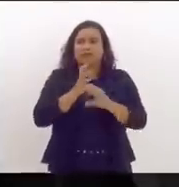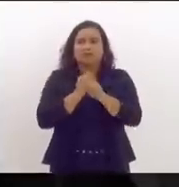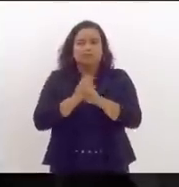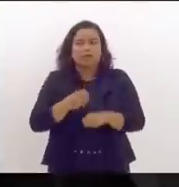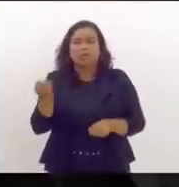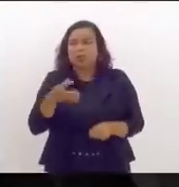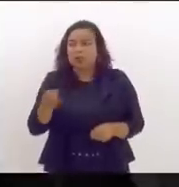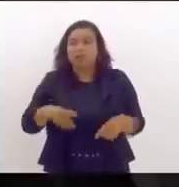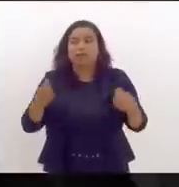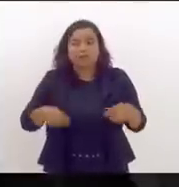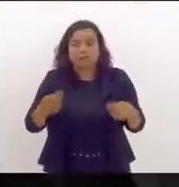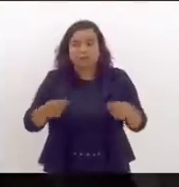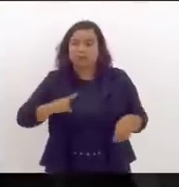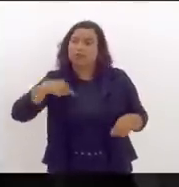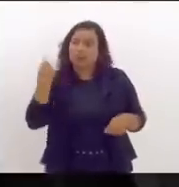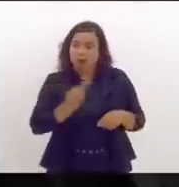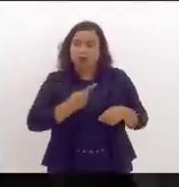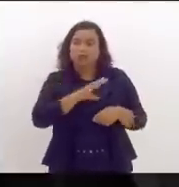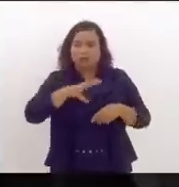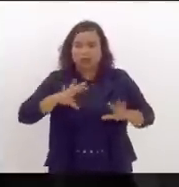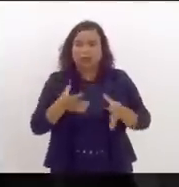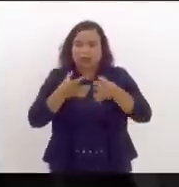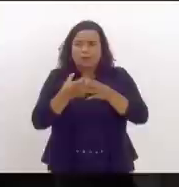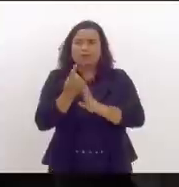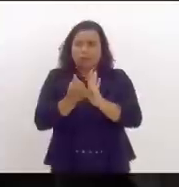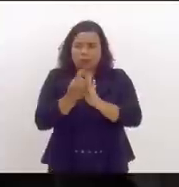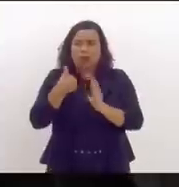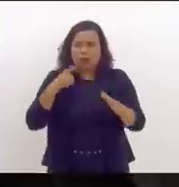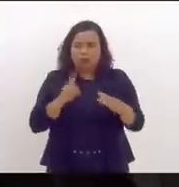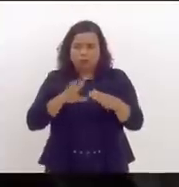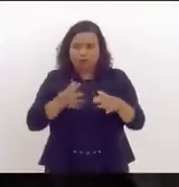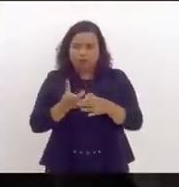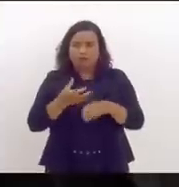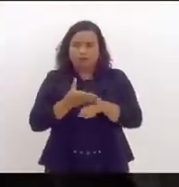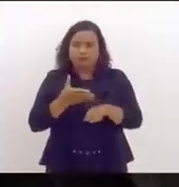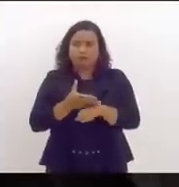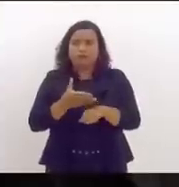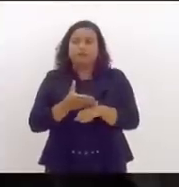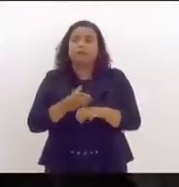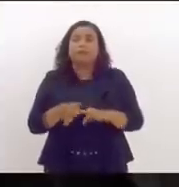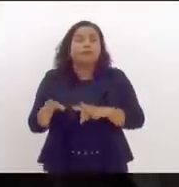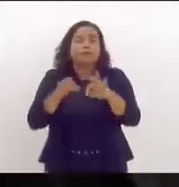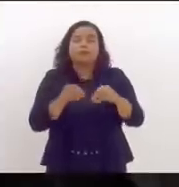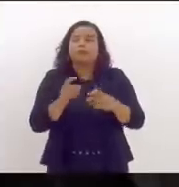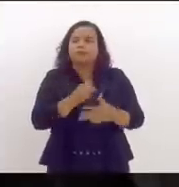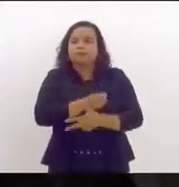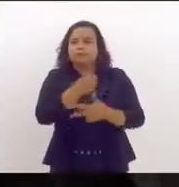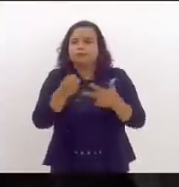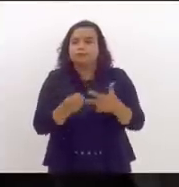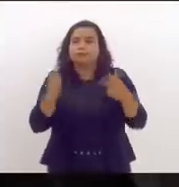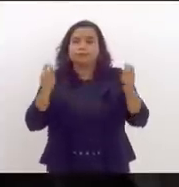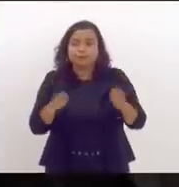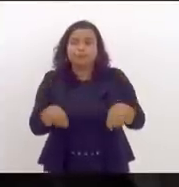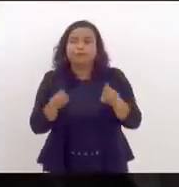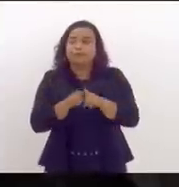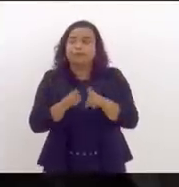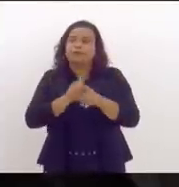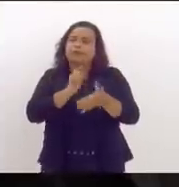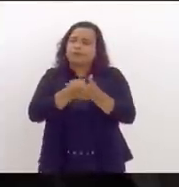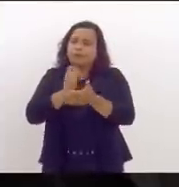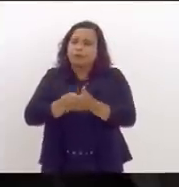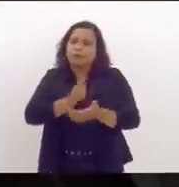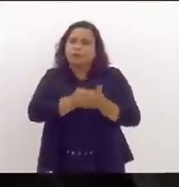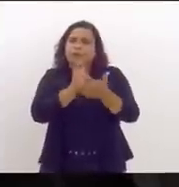cálculos nós que eu digo a comissão de orçamento que eu faço parte para que os outros poderes também pudesse pagar